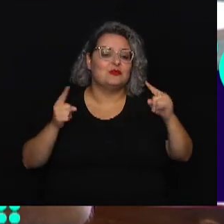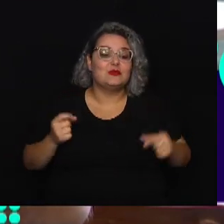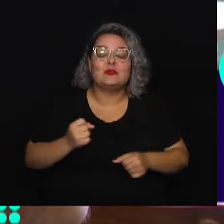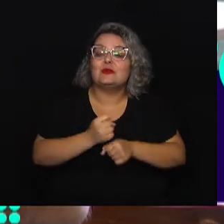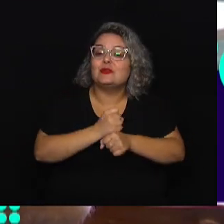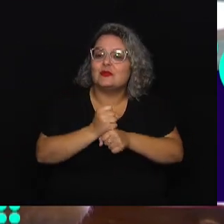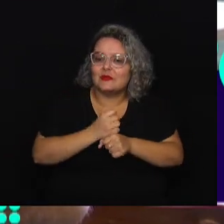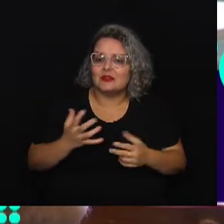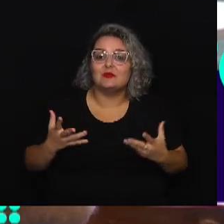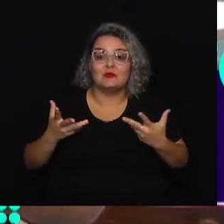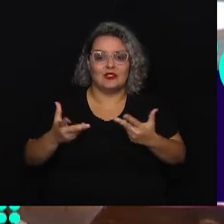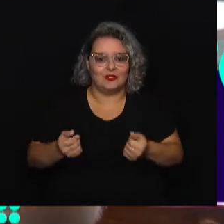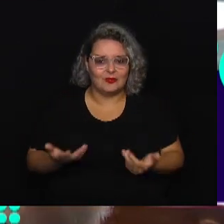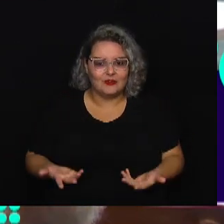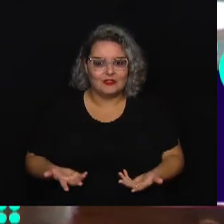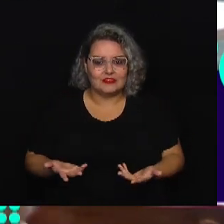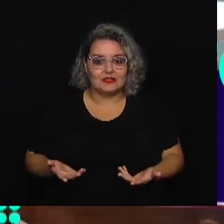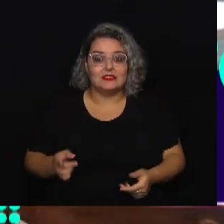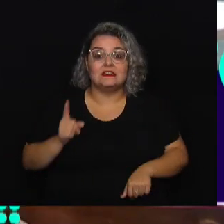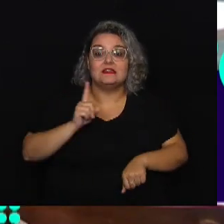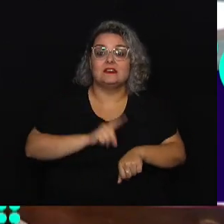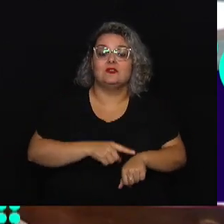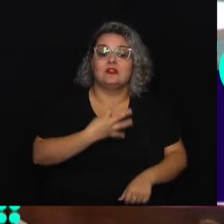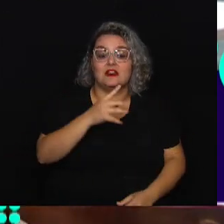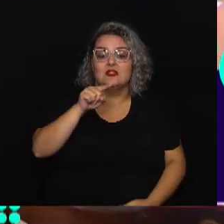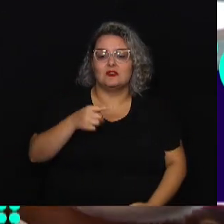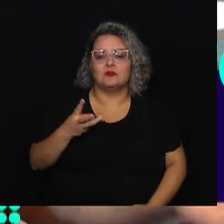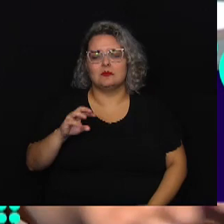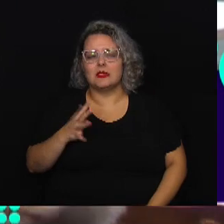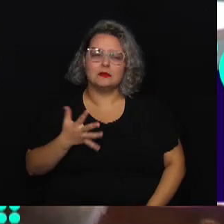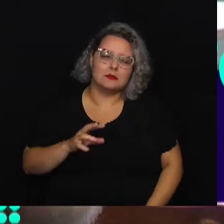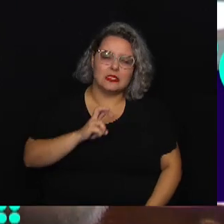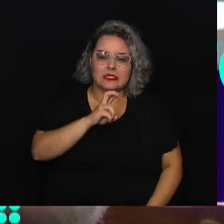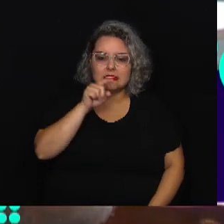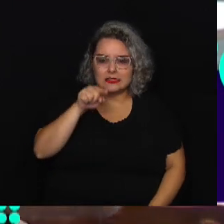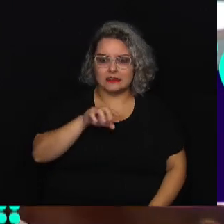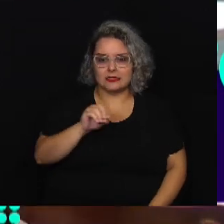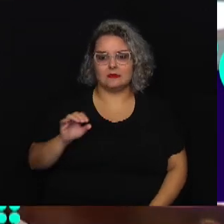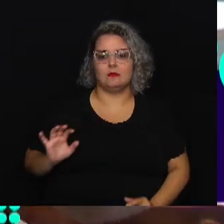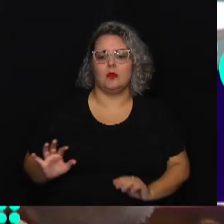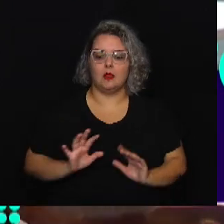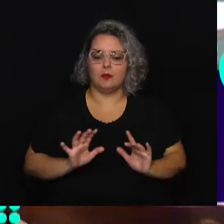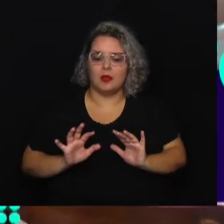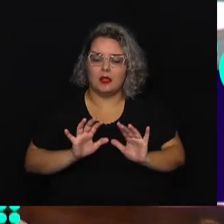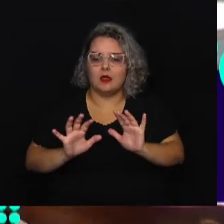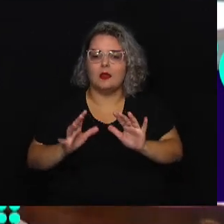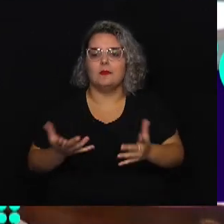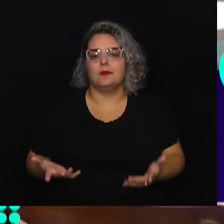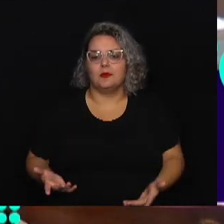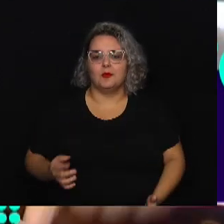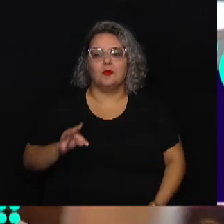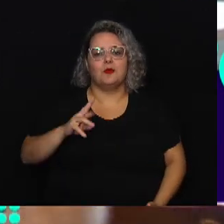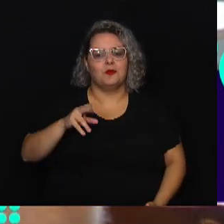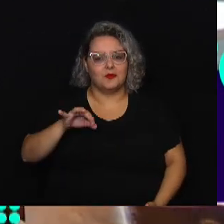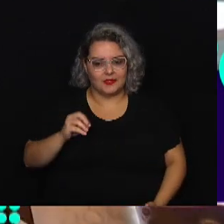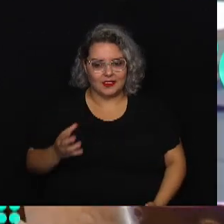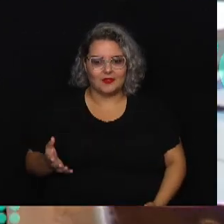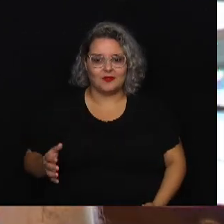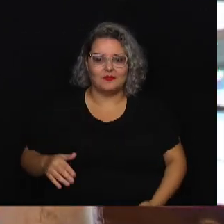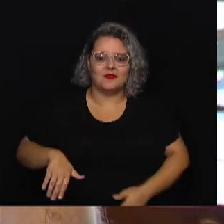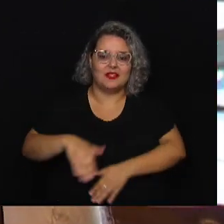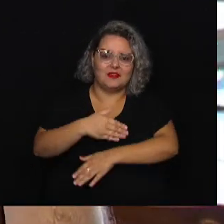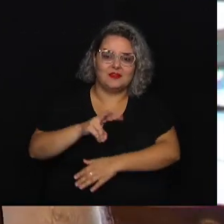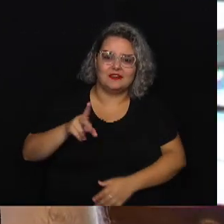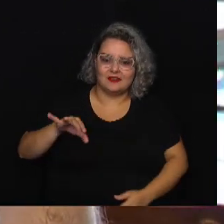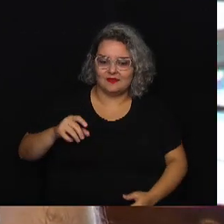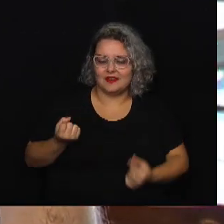para todo mundo. Então, a partir das 4h30, 5 horas, a gente pretende sair com o desfile sair com o trio elétrico pelas ruas da Vila Industrial.